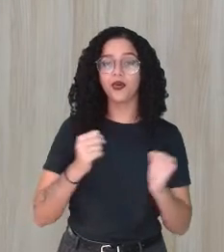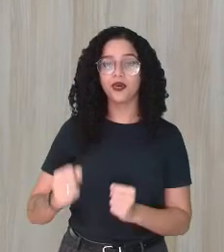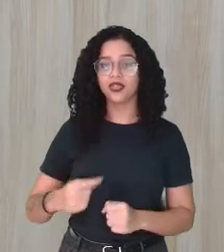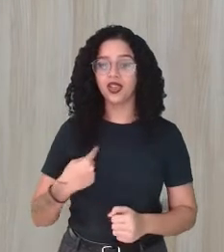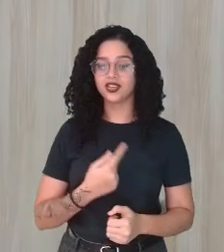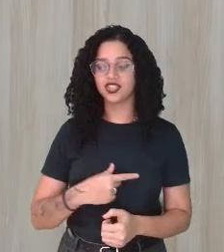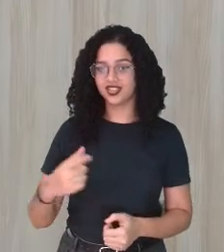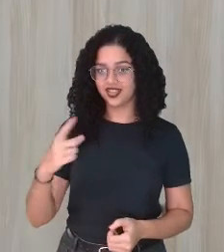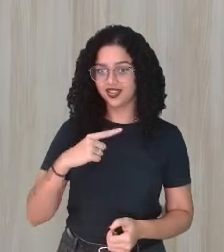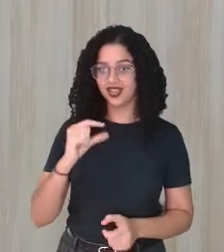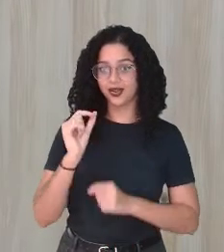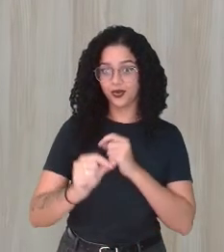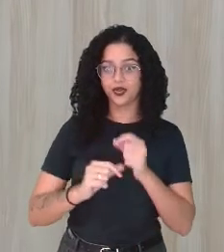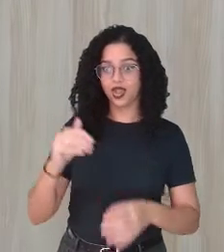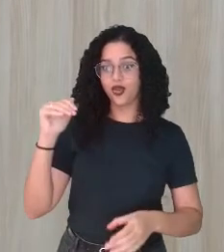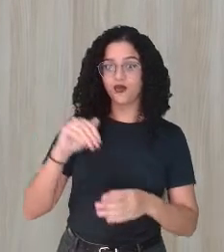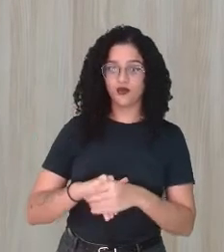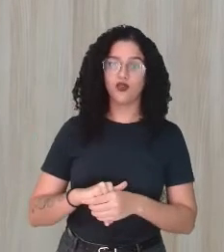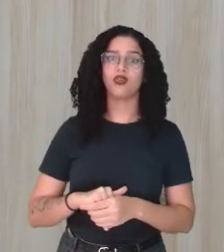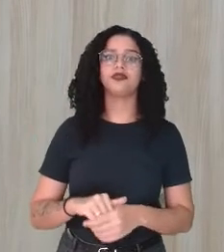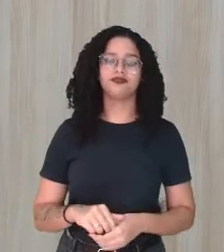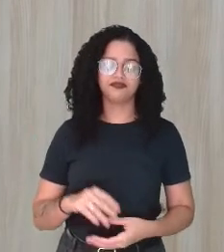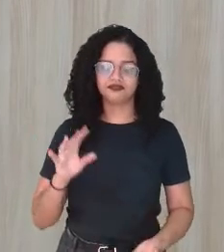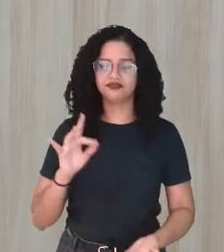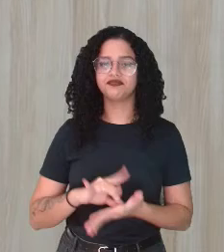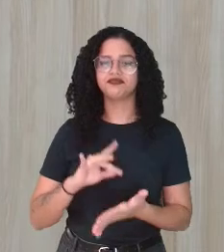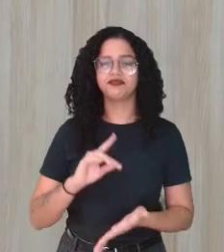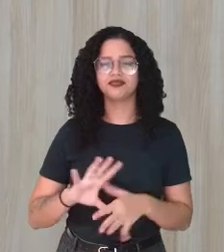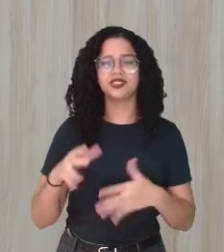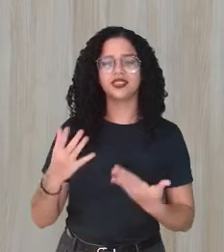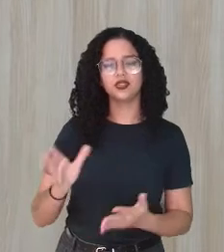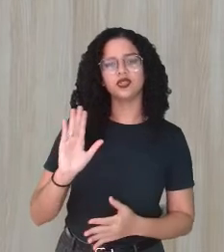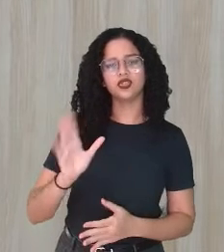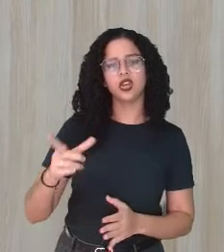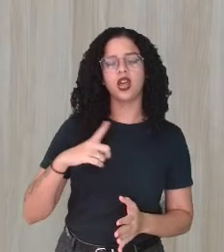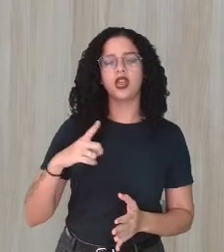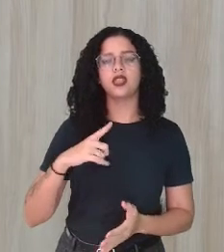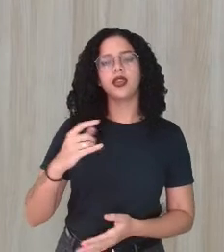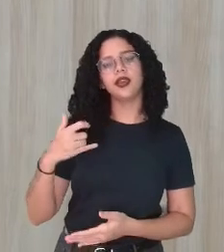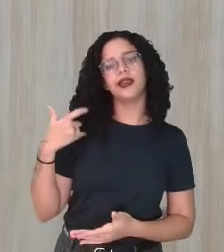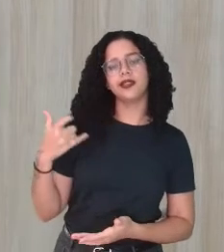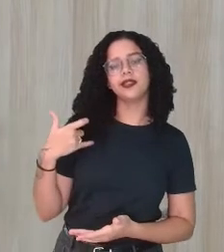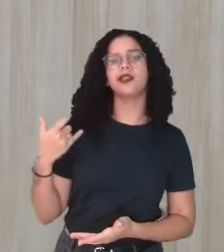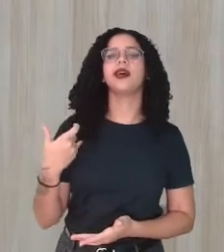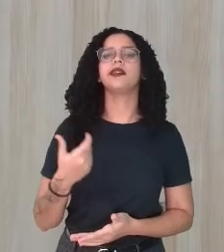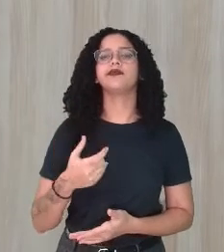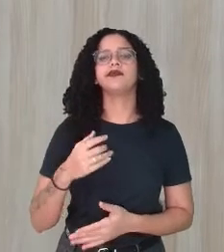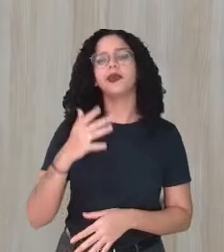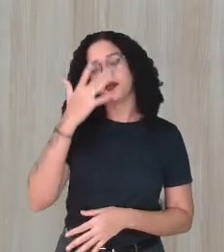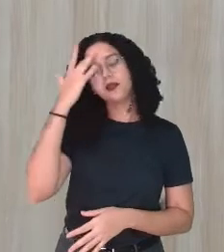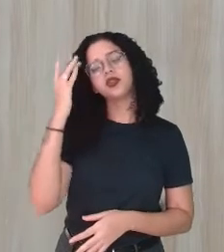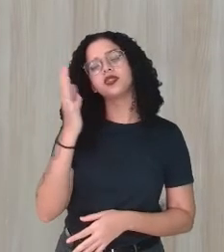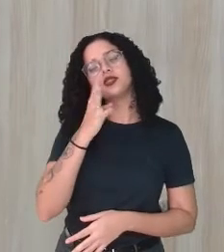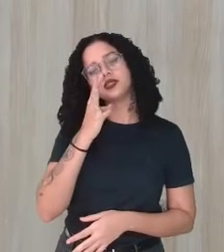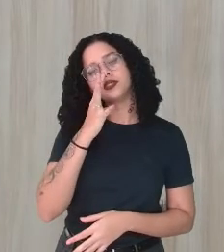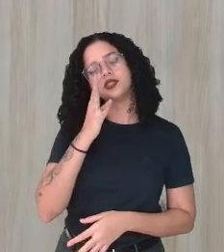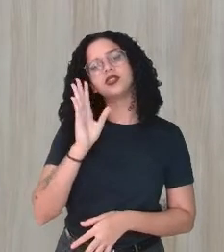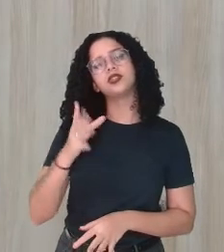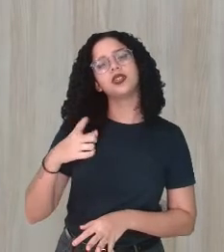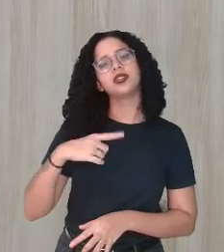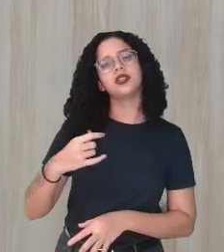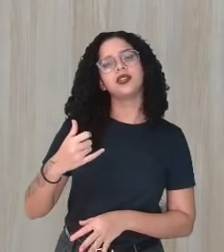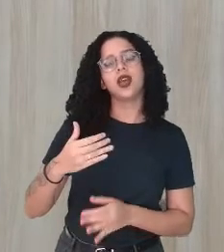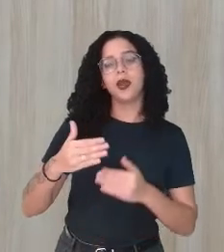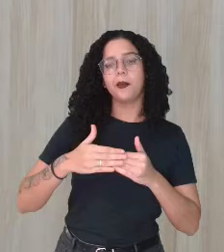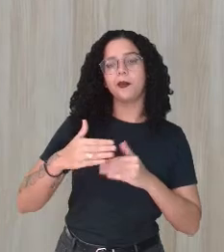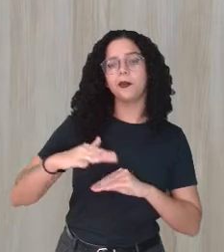para mudar alguma coisa é o nosso voto. Então, quem já tiver idade aí, quem está assistindo nessa aula, que já tiver idade, né, a partir